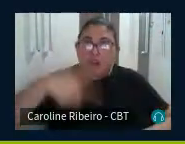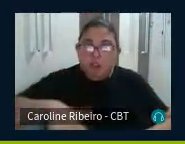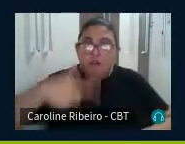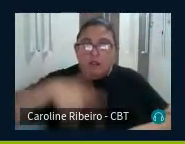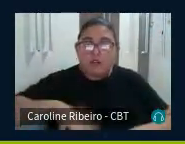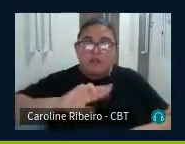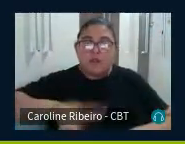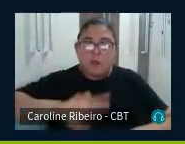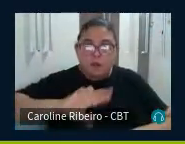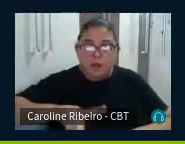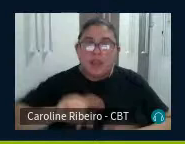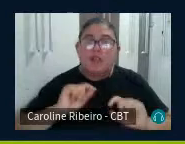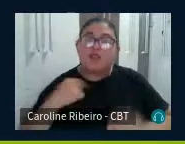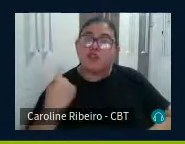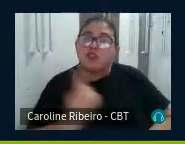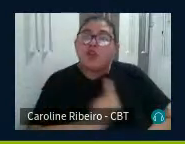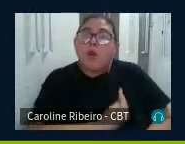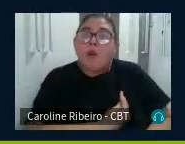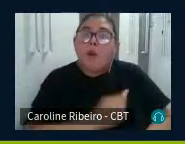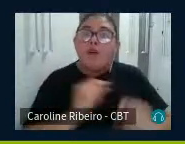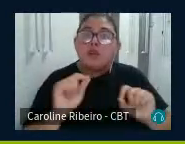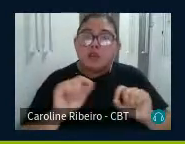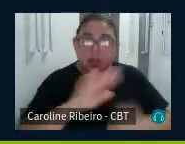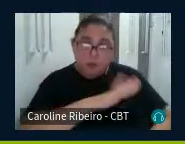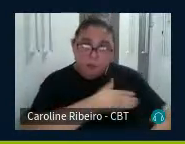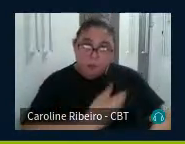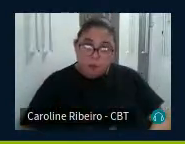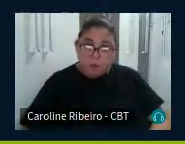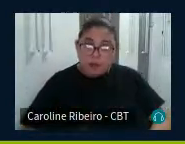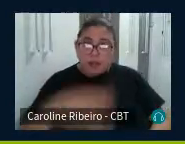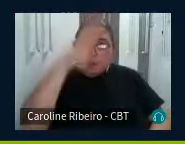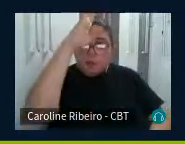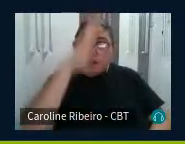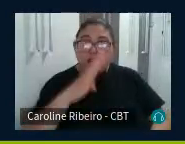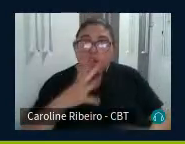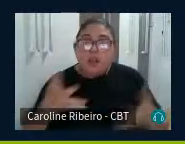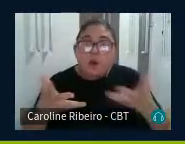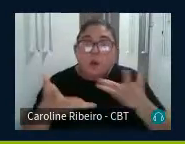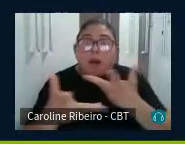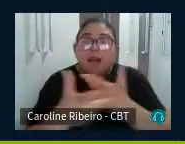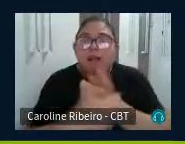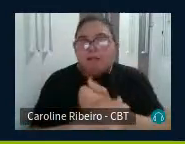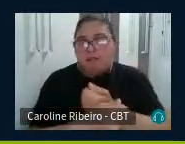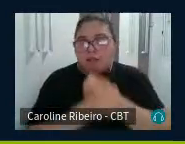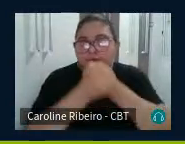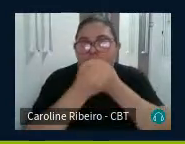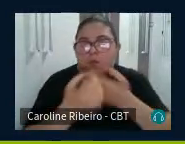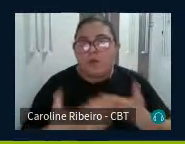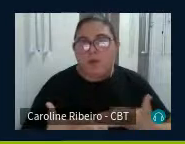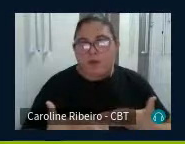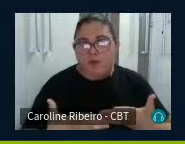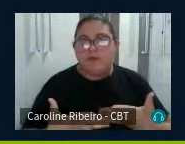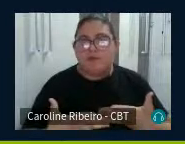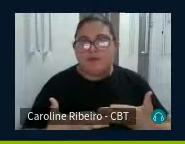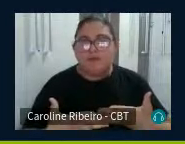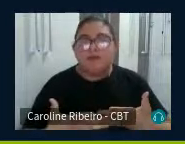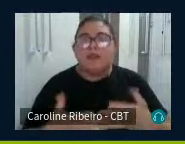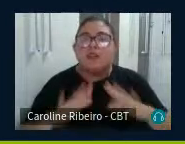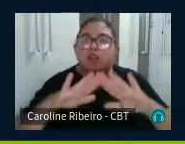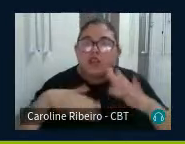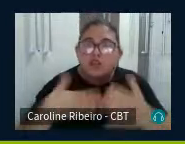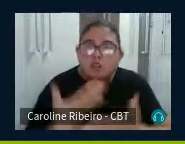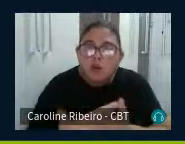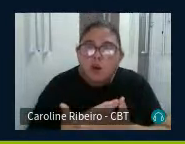verdade que nós somos uma escola pública, gratuita e de qualidade. E o que nosso